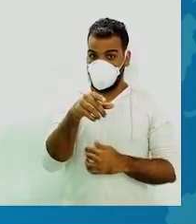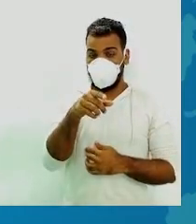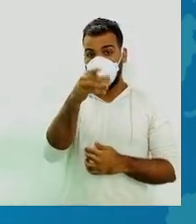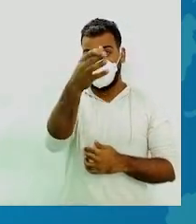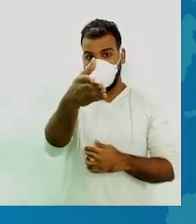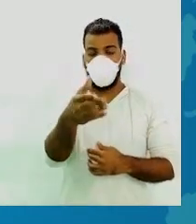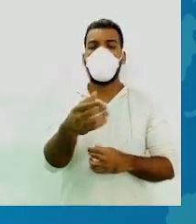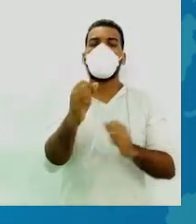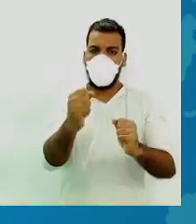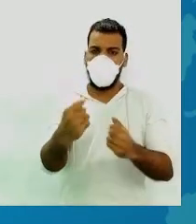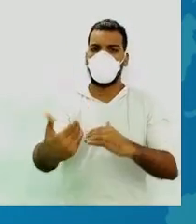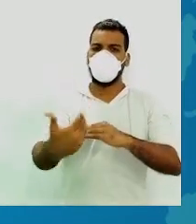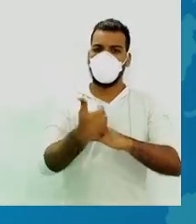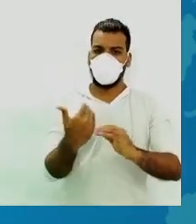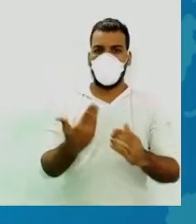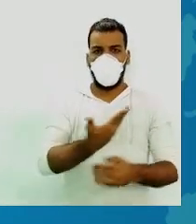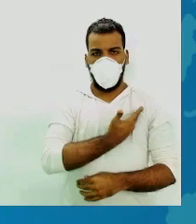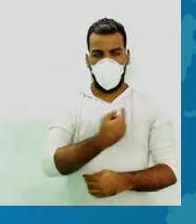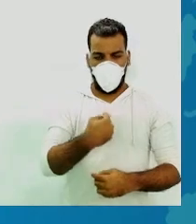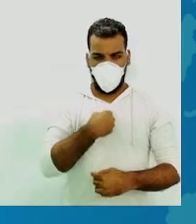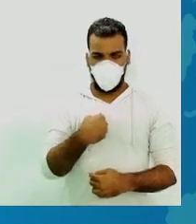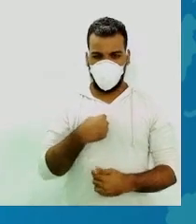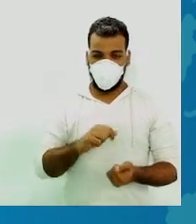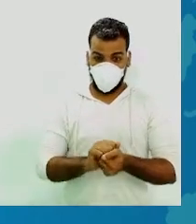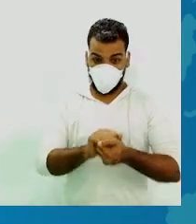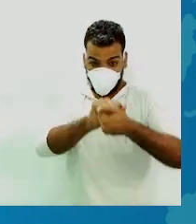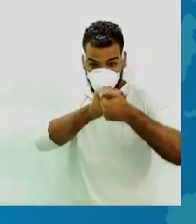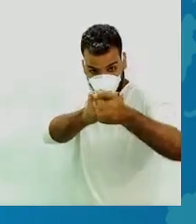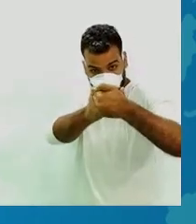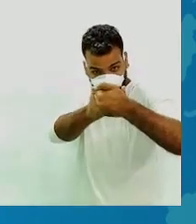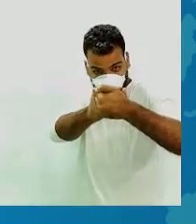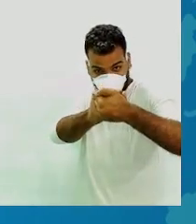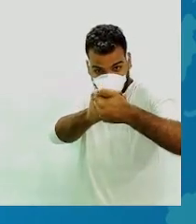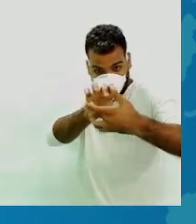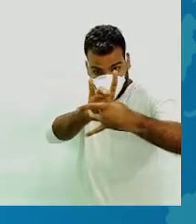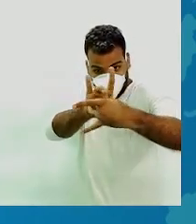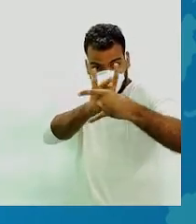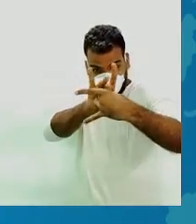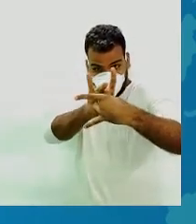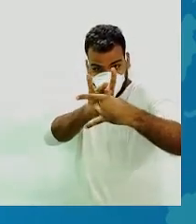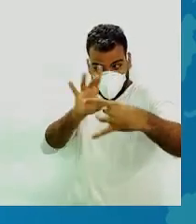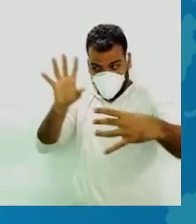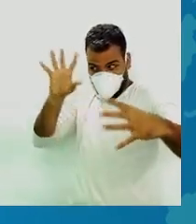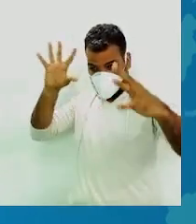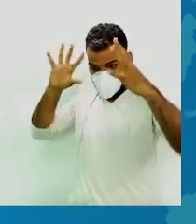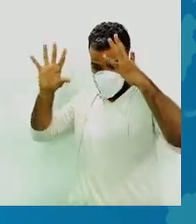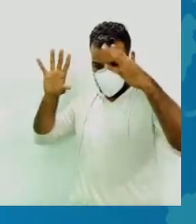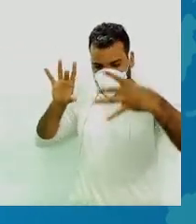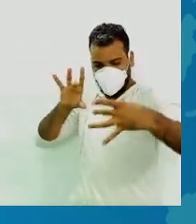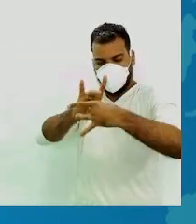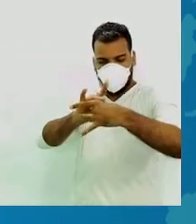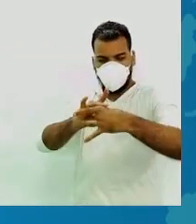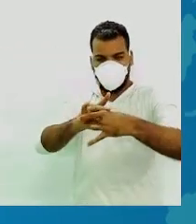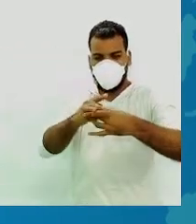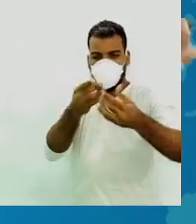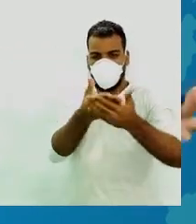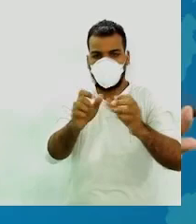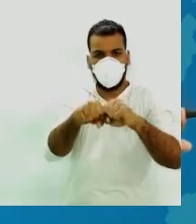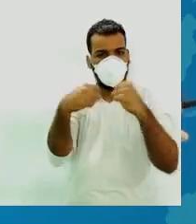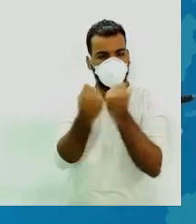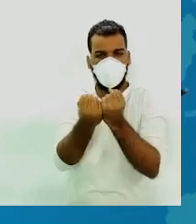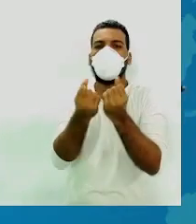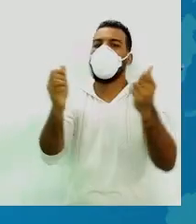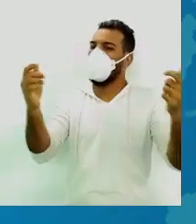E vocês podem contar também comigo. Se juntos estivermos unidos no pensamento filosófico, vamos trazer o melhor para a